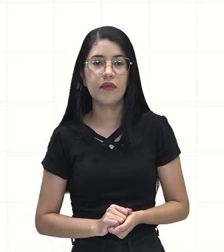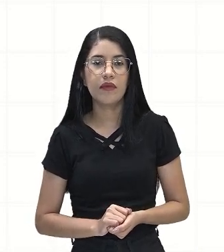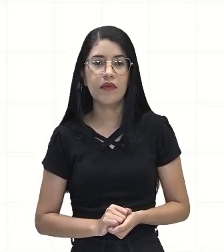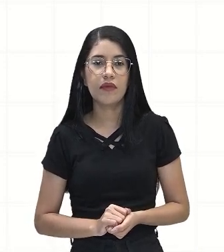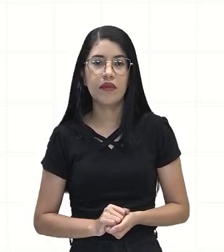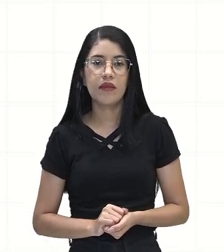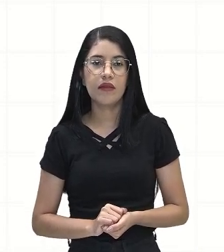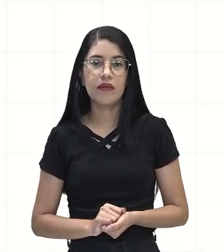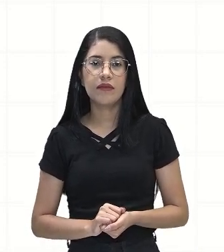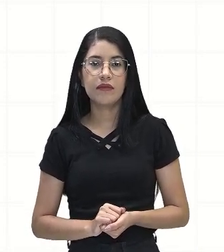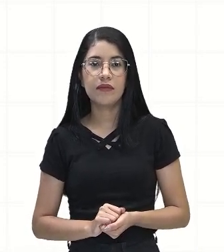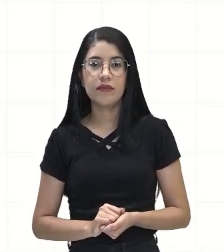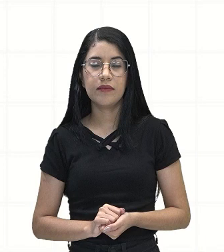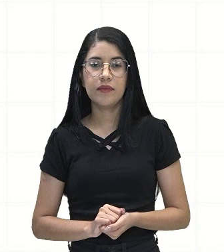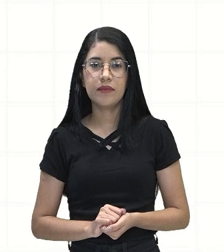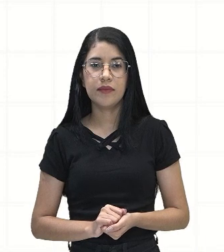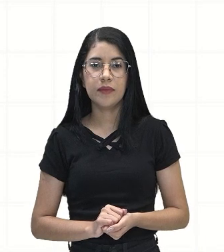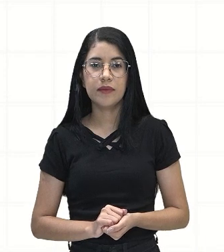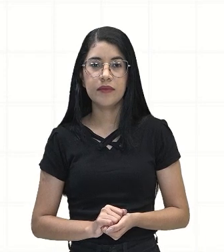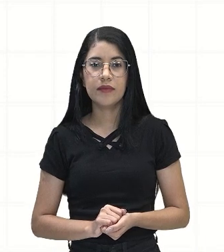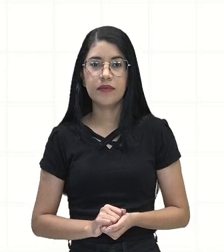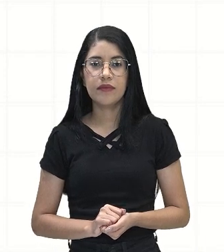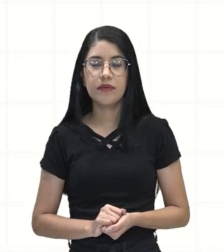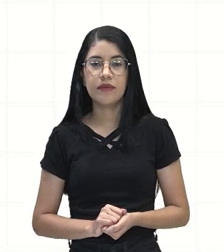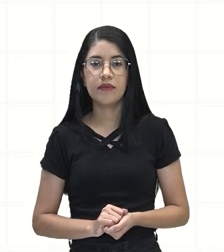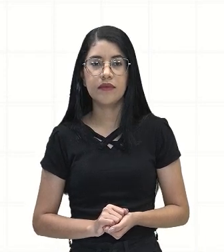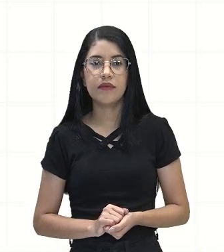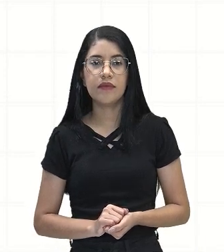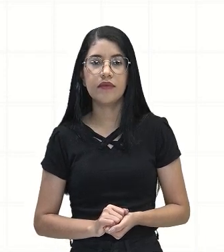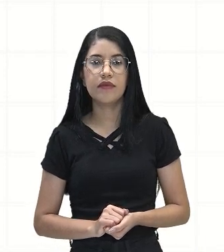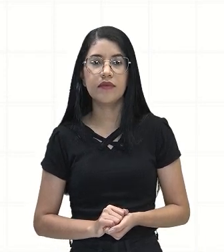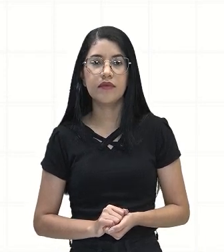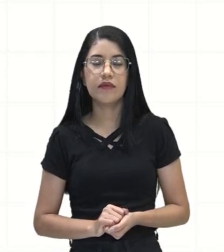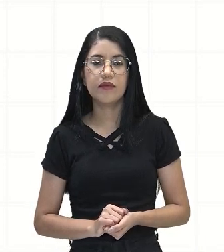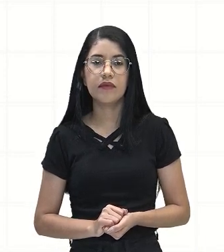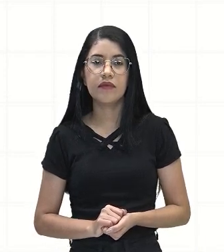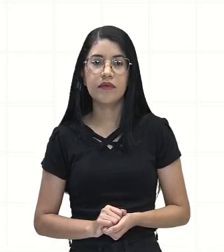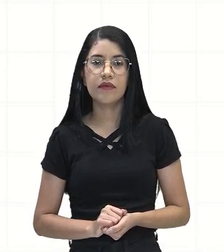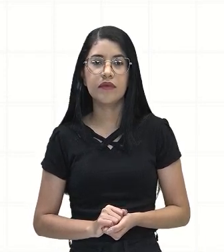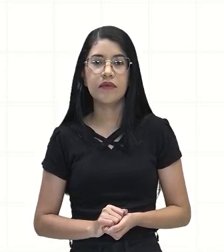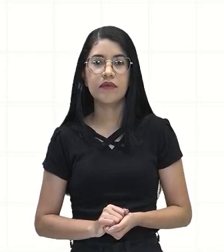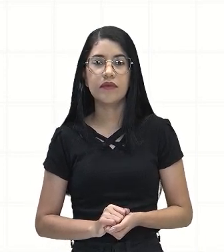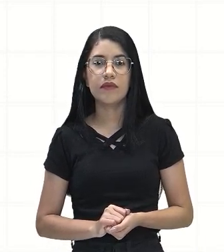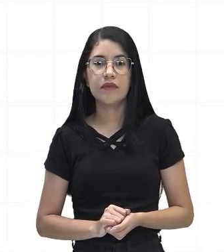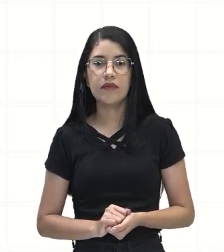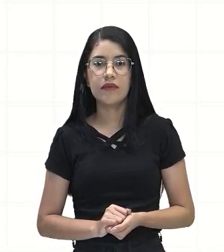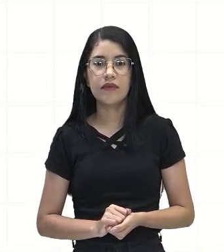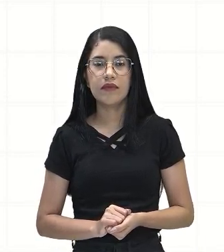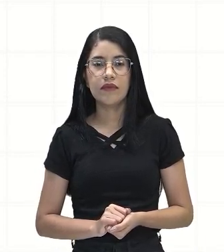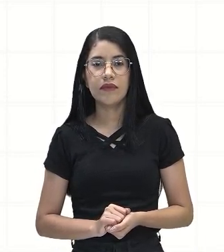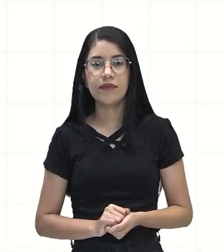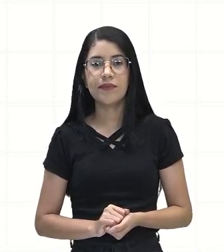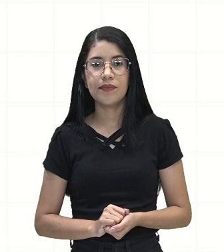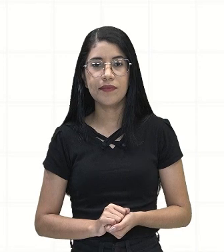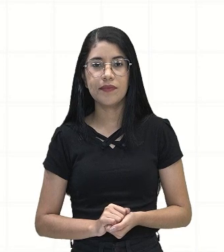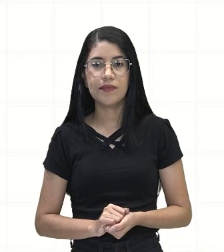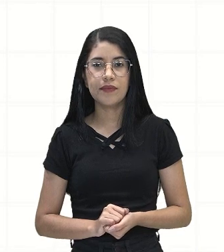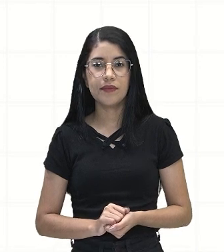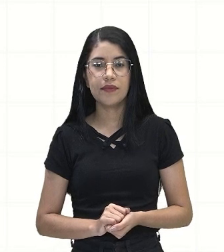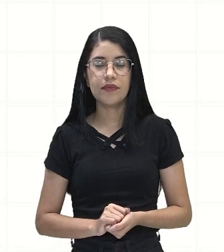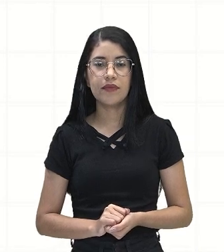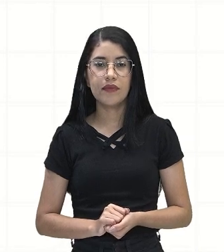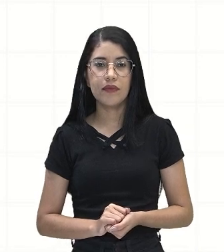Beleza? Então, ó, eu vou até trocar as cores aqui para ficar bem mais interessante. Ó, o